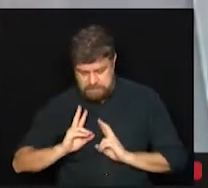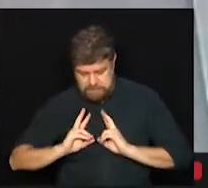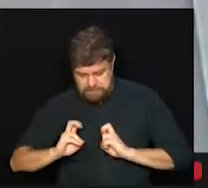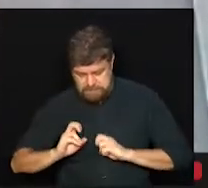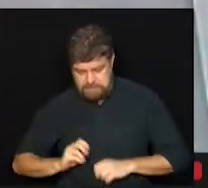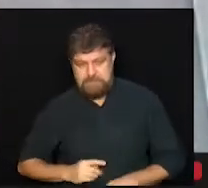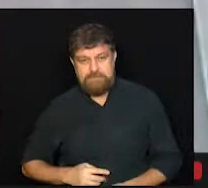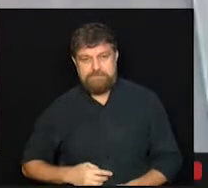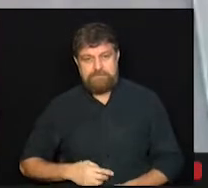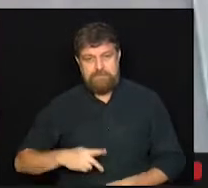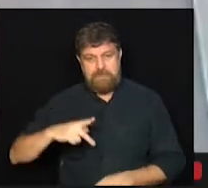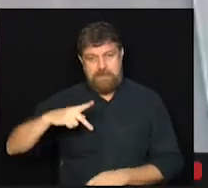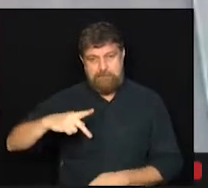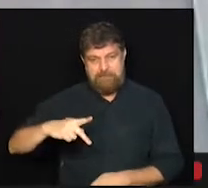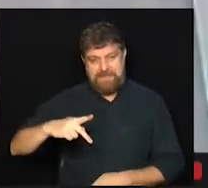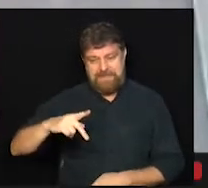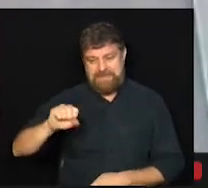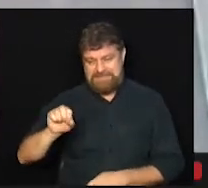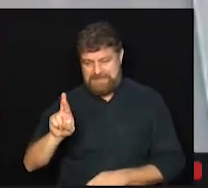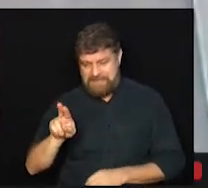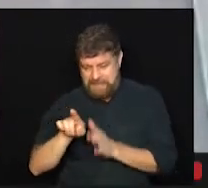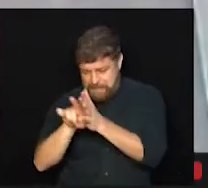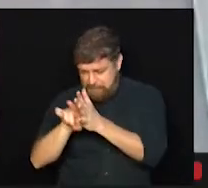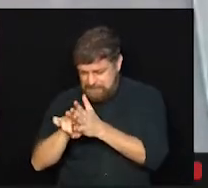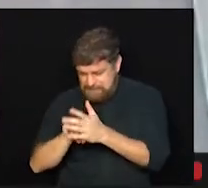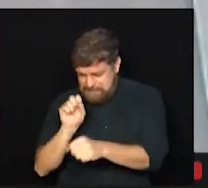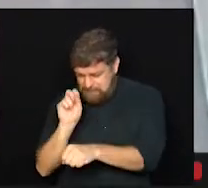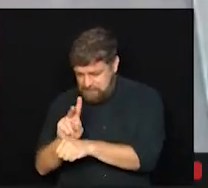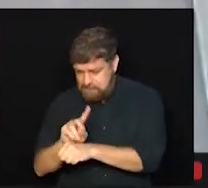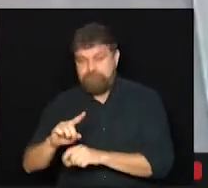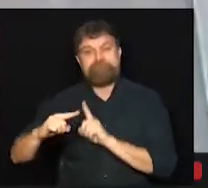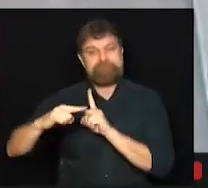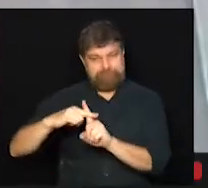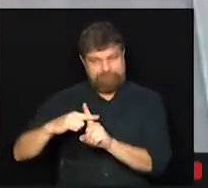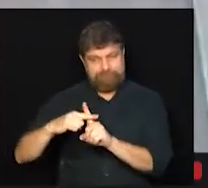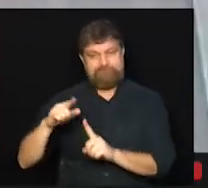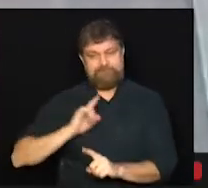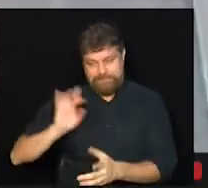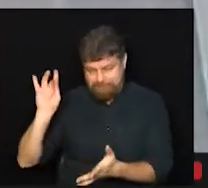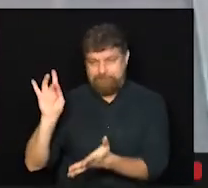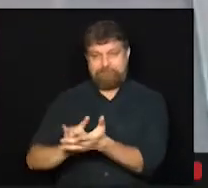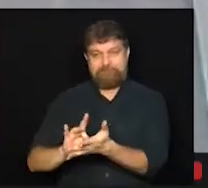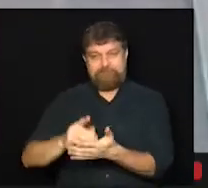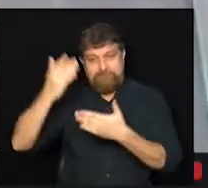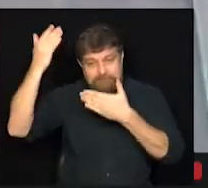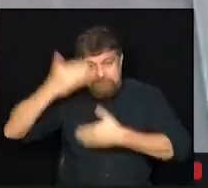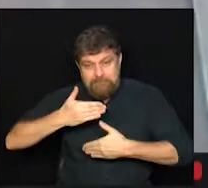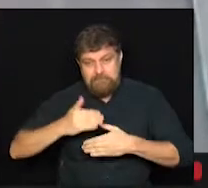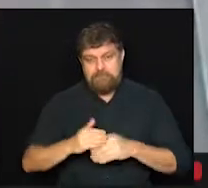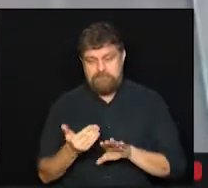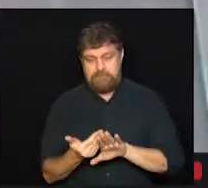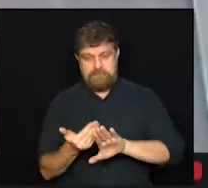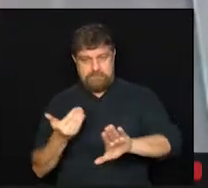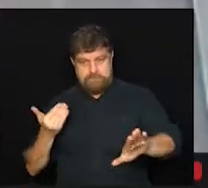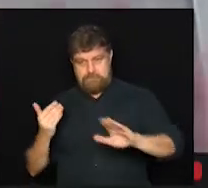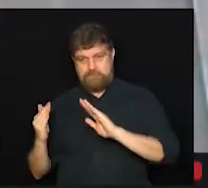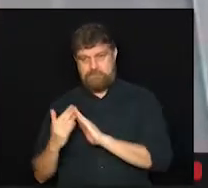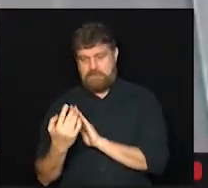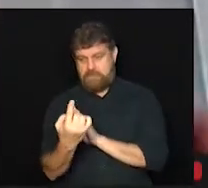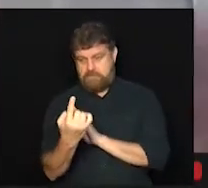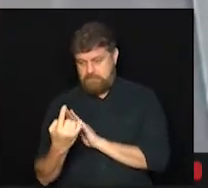do PCR, que procura o vírus, e ele for positivo, provado, afaste-se, fique recolhido